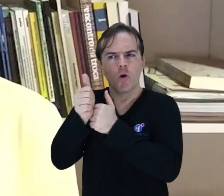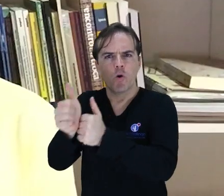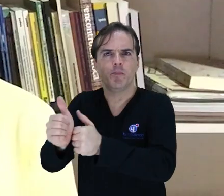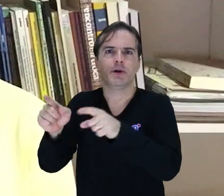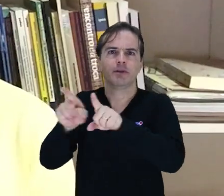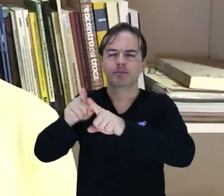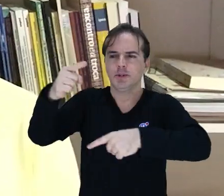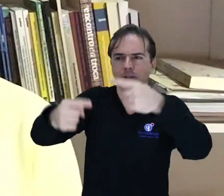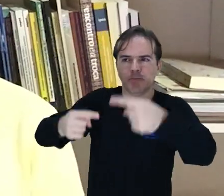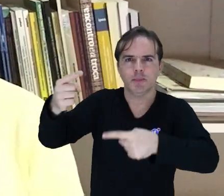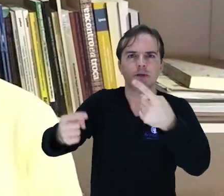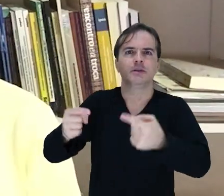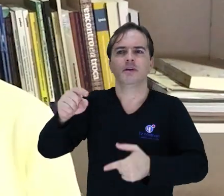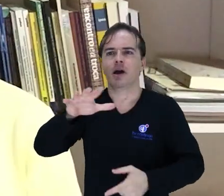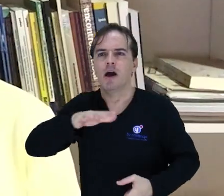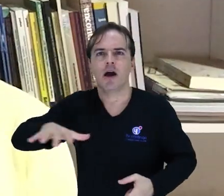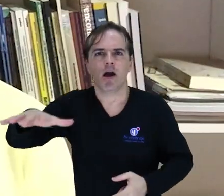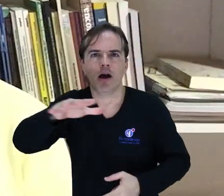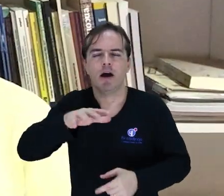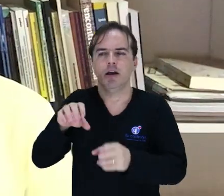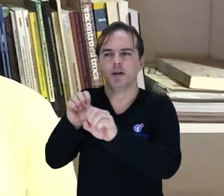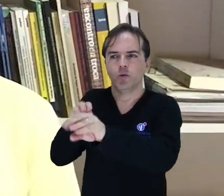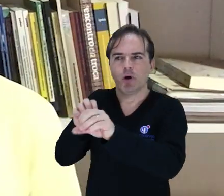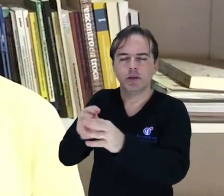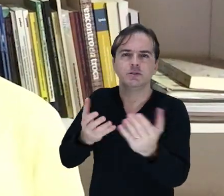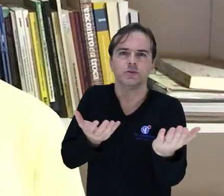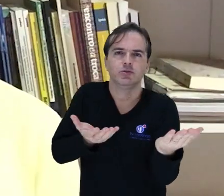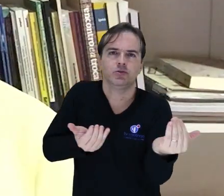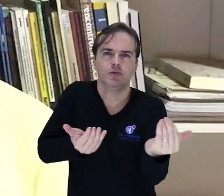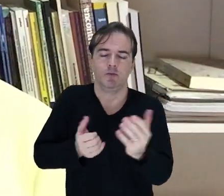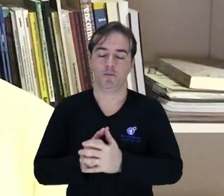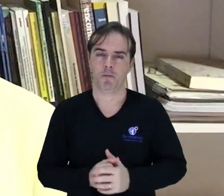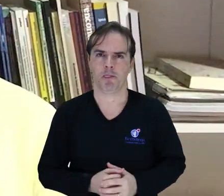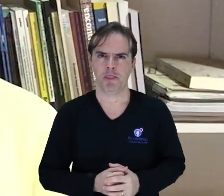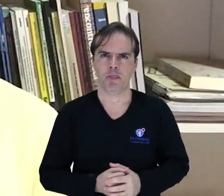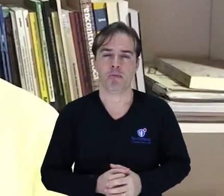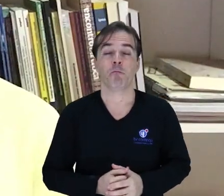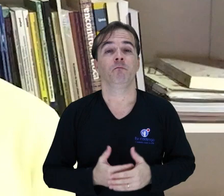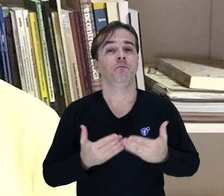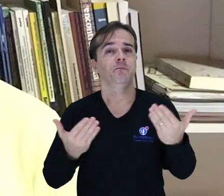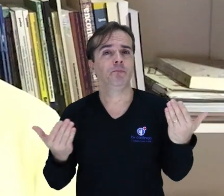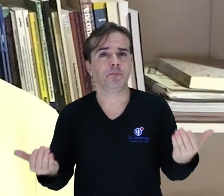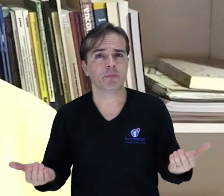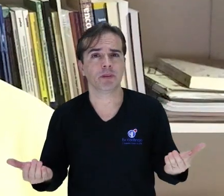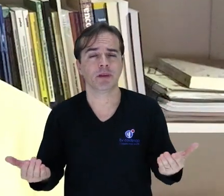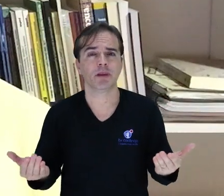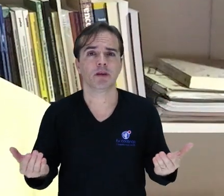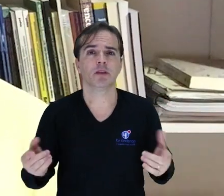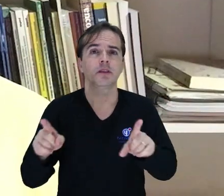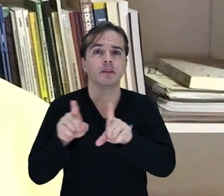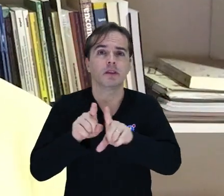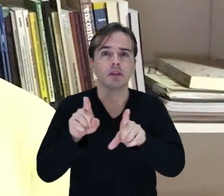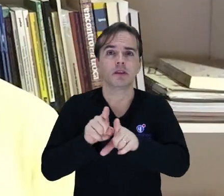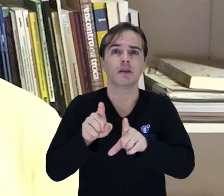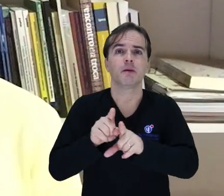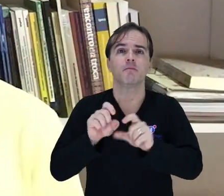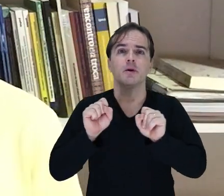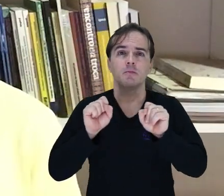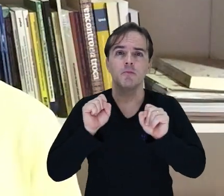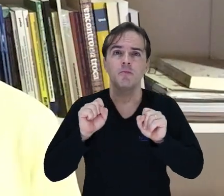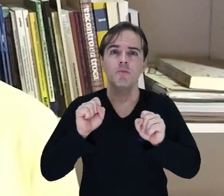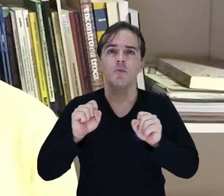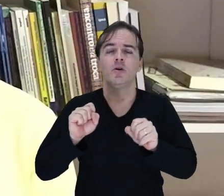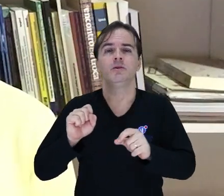conosco as questões voltadas para a juventude e educação. E para poder demarcar o